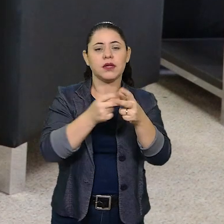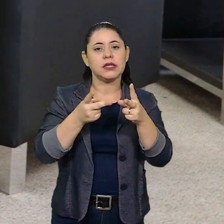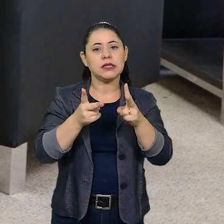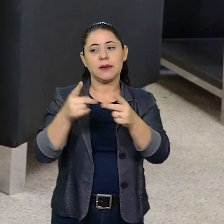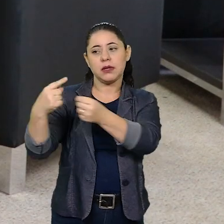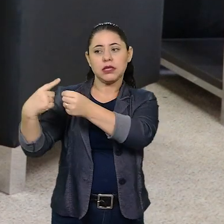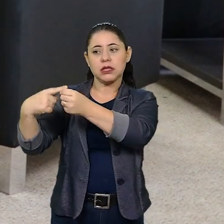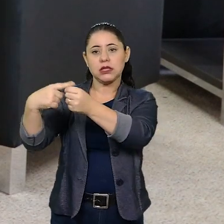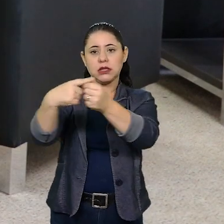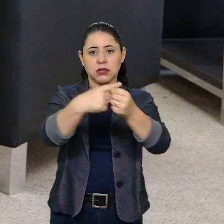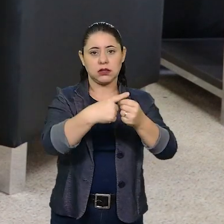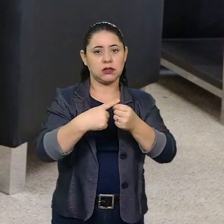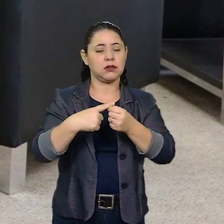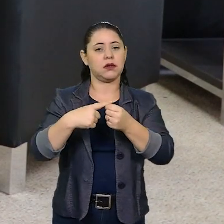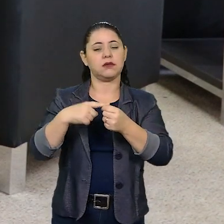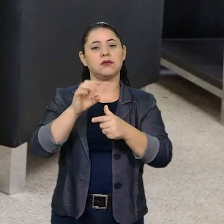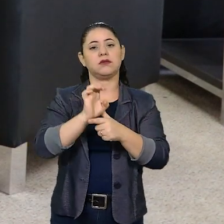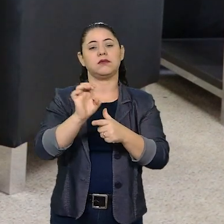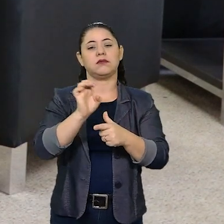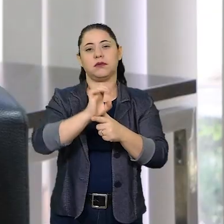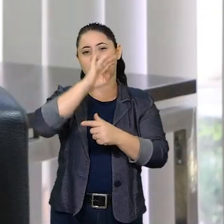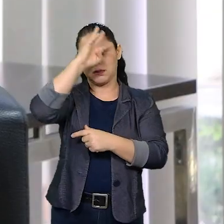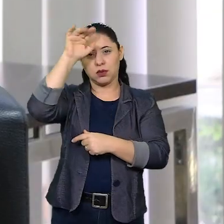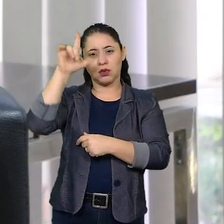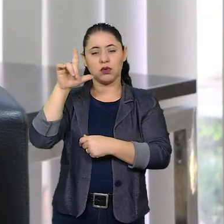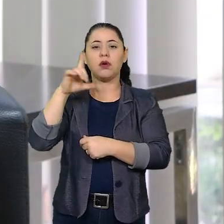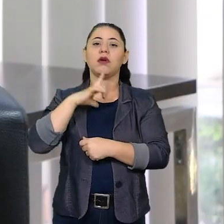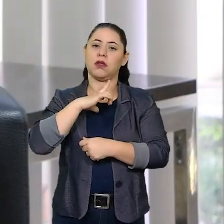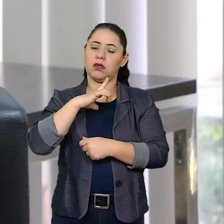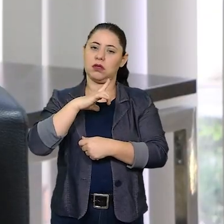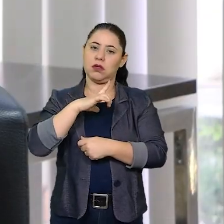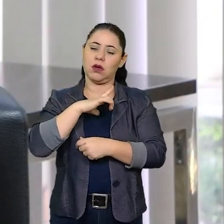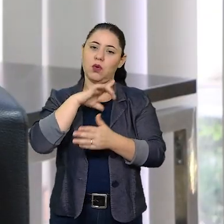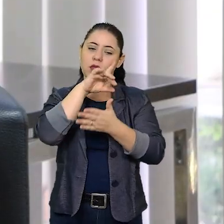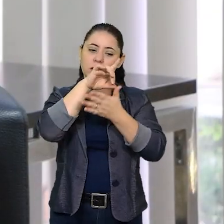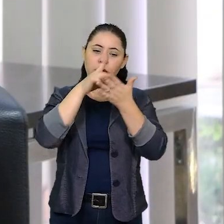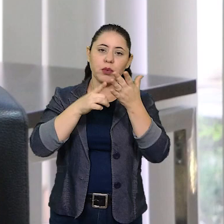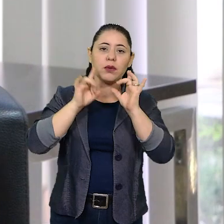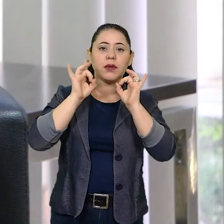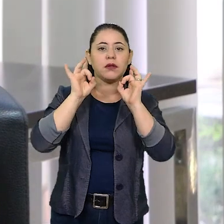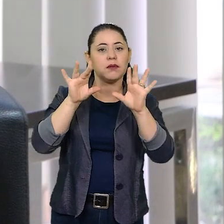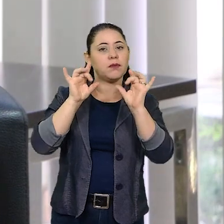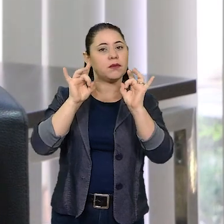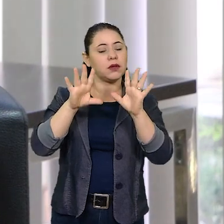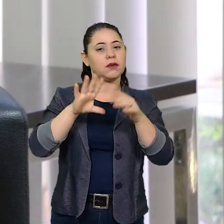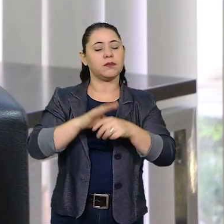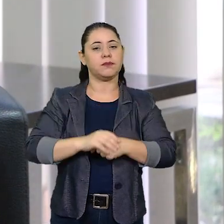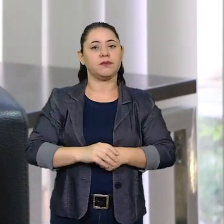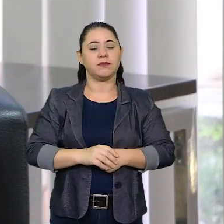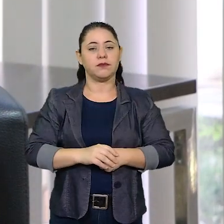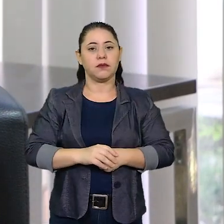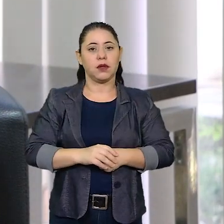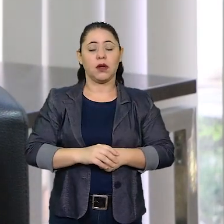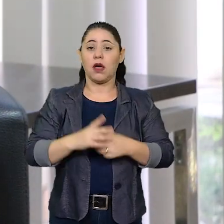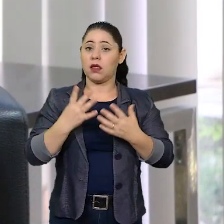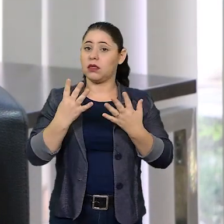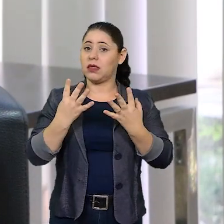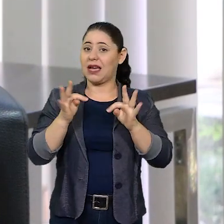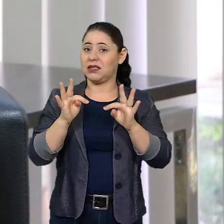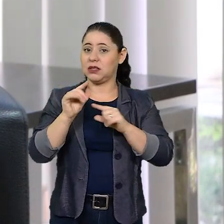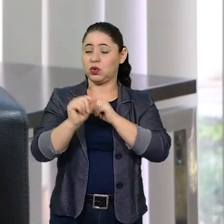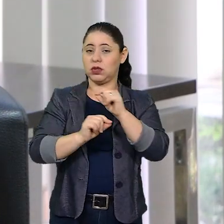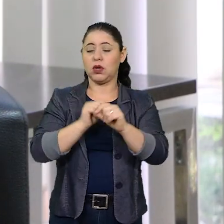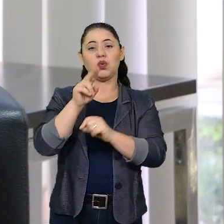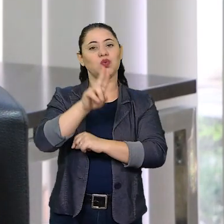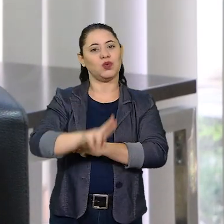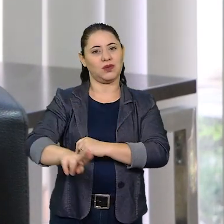acompanhar todas as comarcas de Mato Grosso do Sul em que é prestado o depoimento especial, em